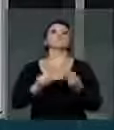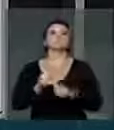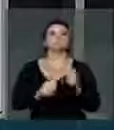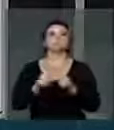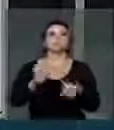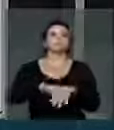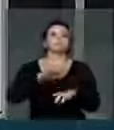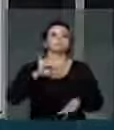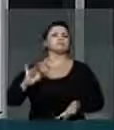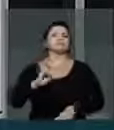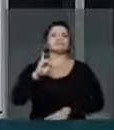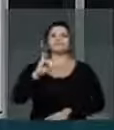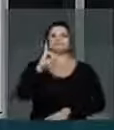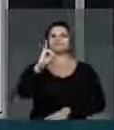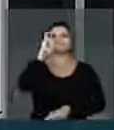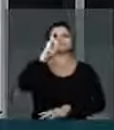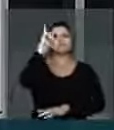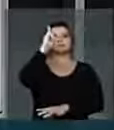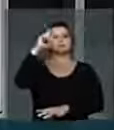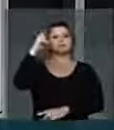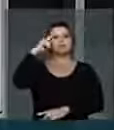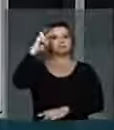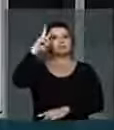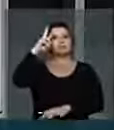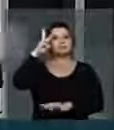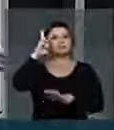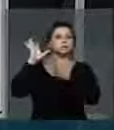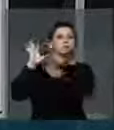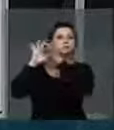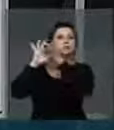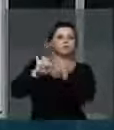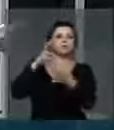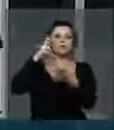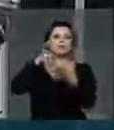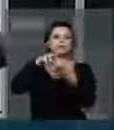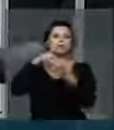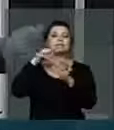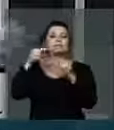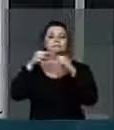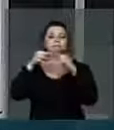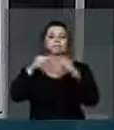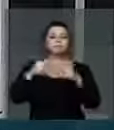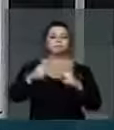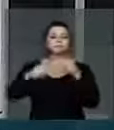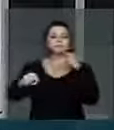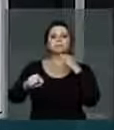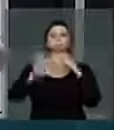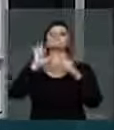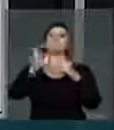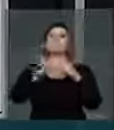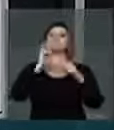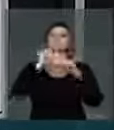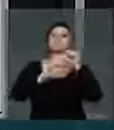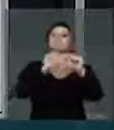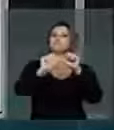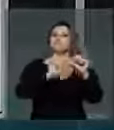é fundamental que seja revisto. Nós temos vícios que a história impôs, nós temos que